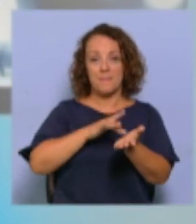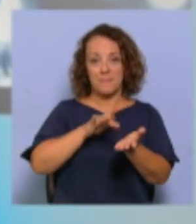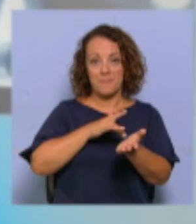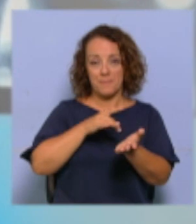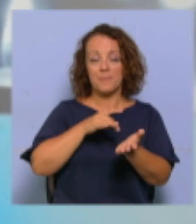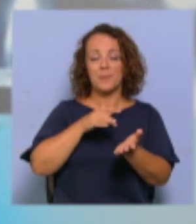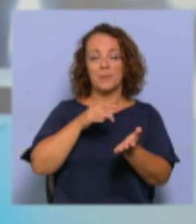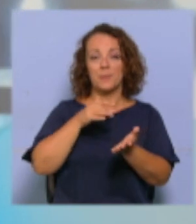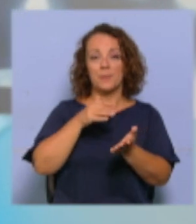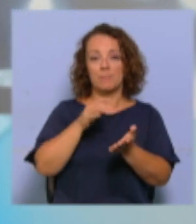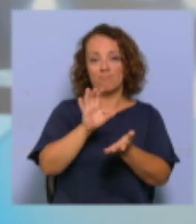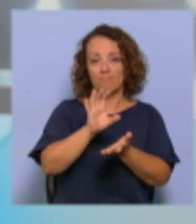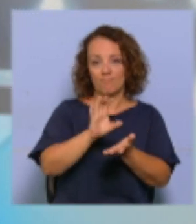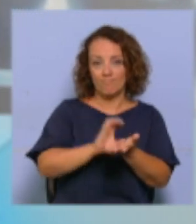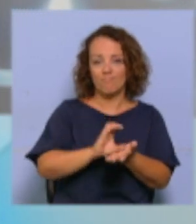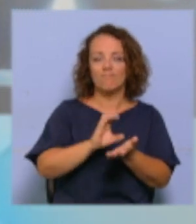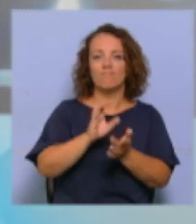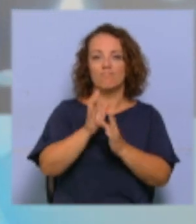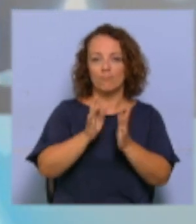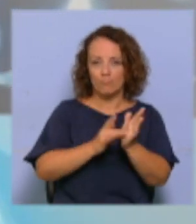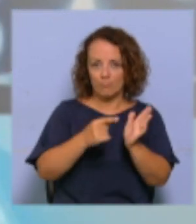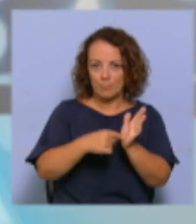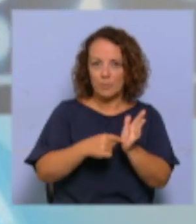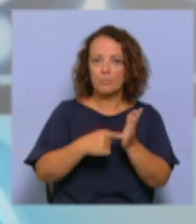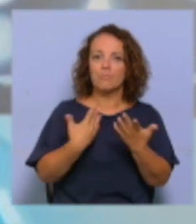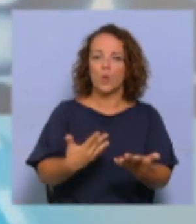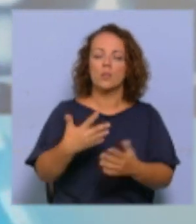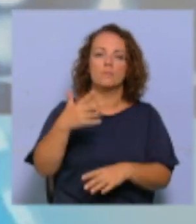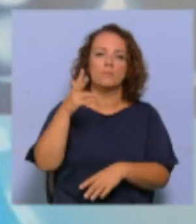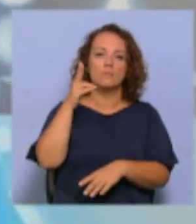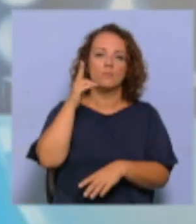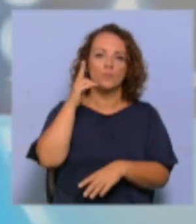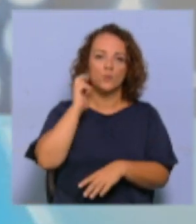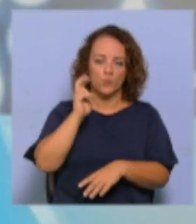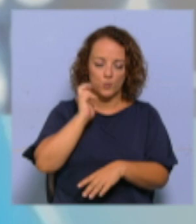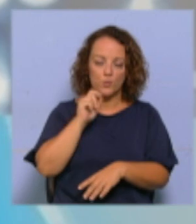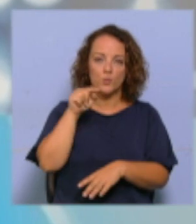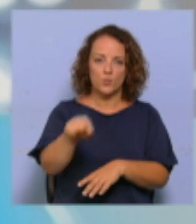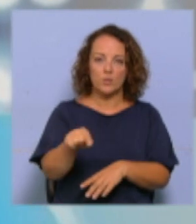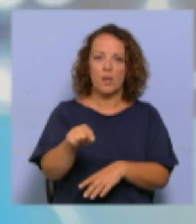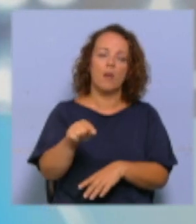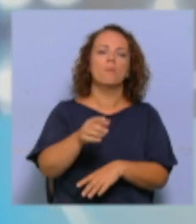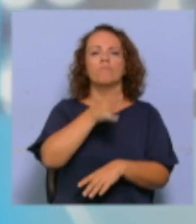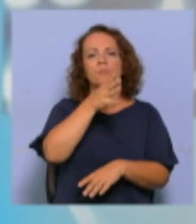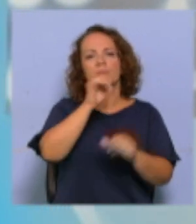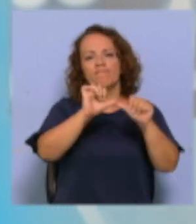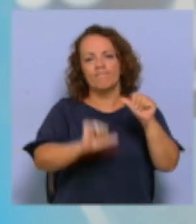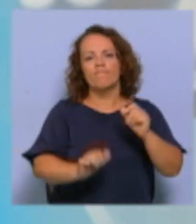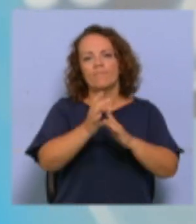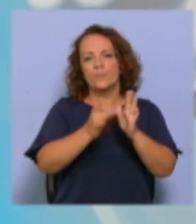as inspirações e a inspiração principal. Vamos escutar o Evangelho que é lido nas missas deste domingo, para